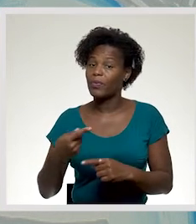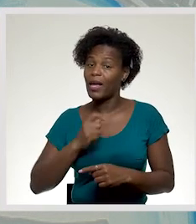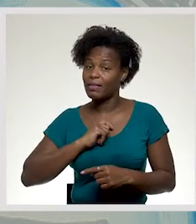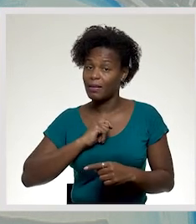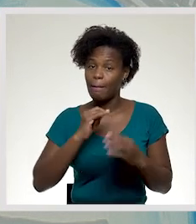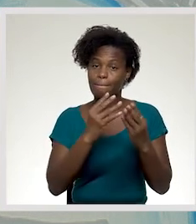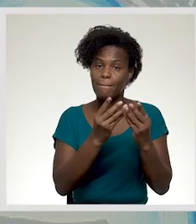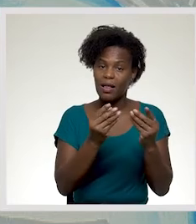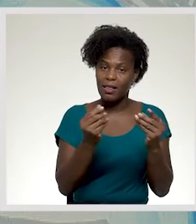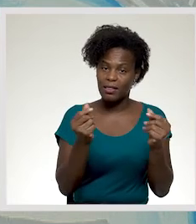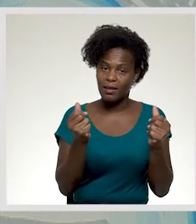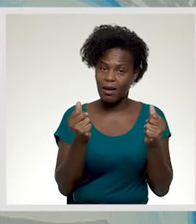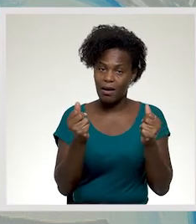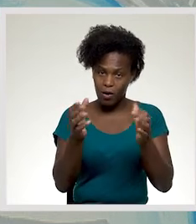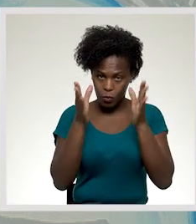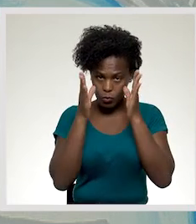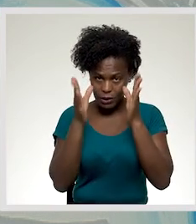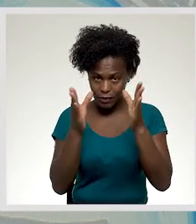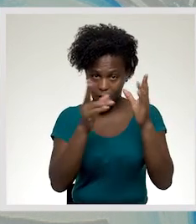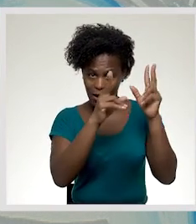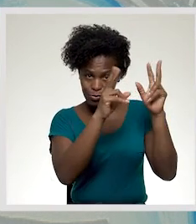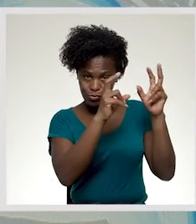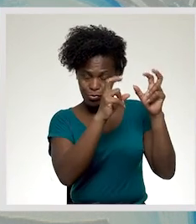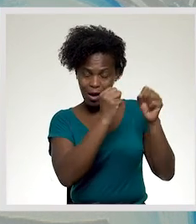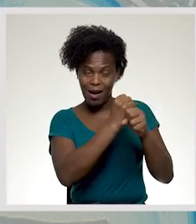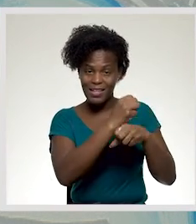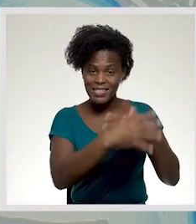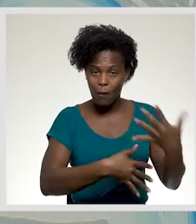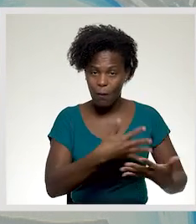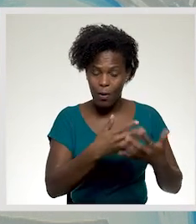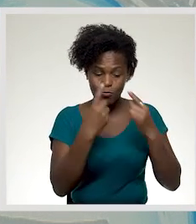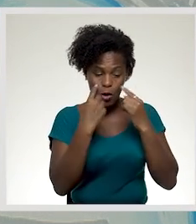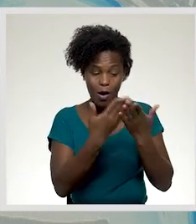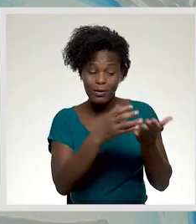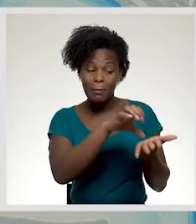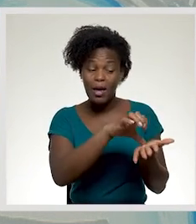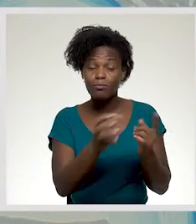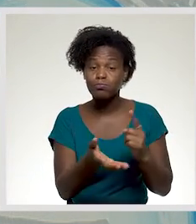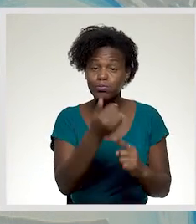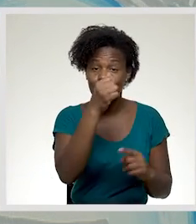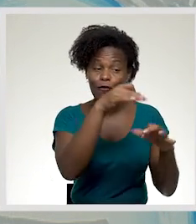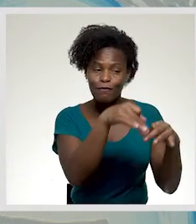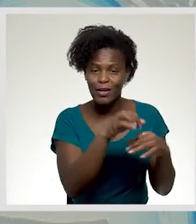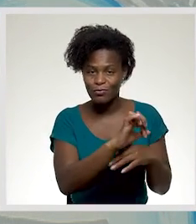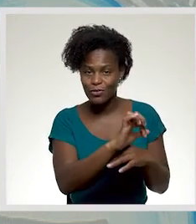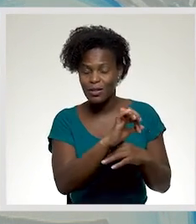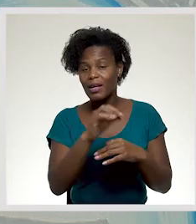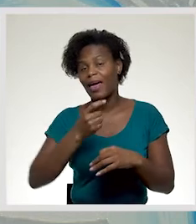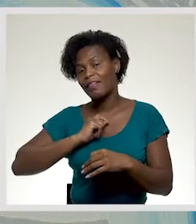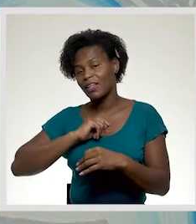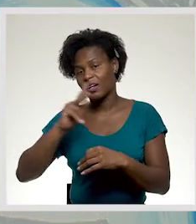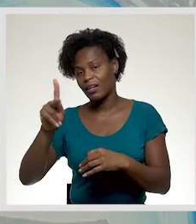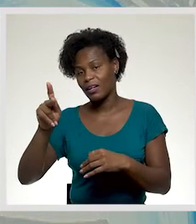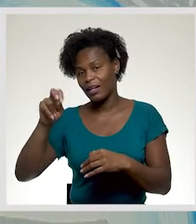ética material se concentra no conteúdo da ação, indicando meios para atingir fins, a ética